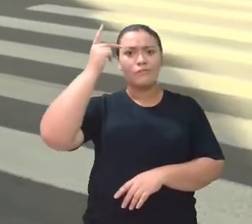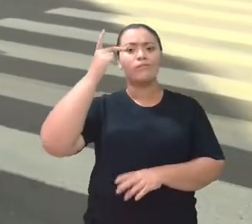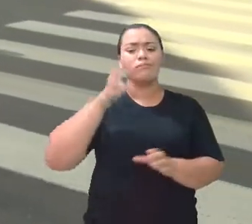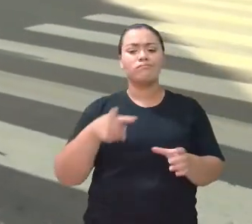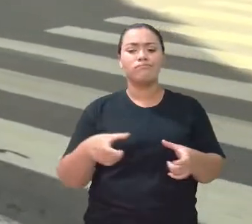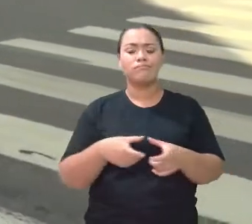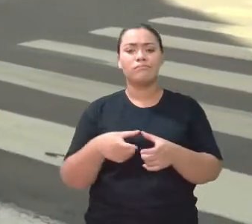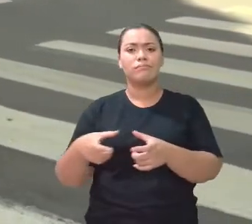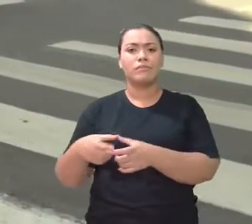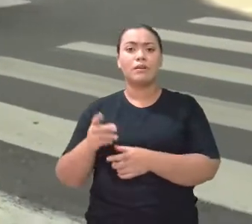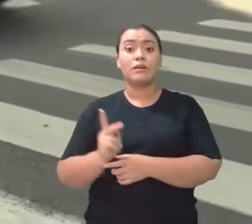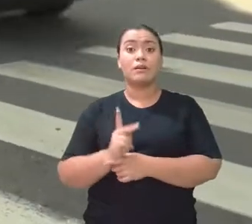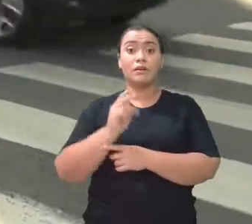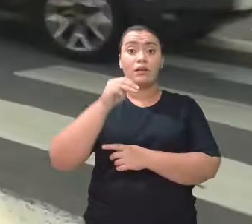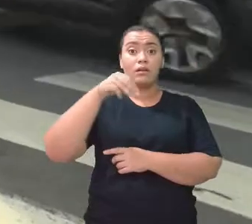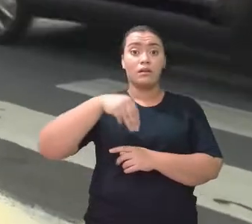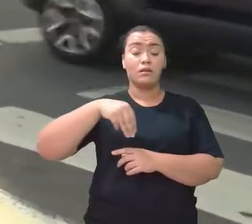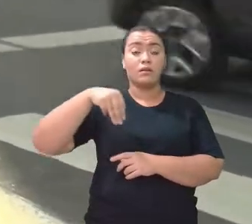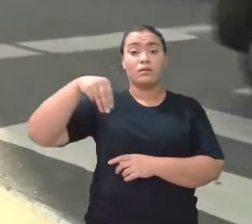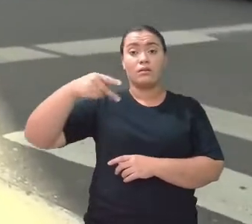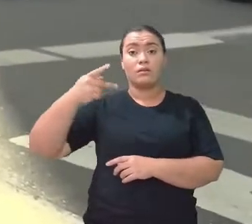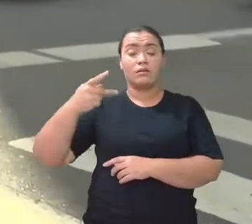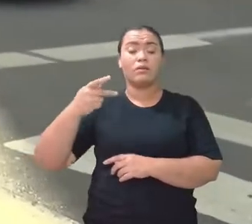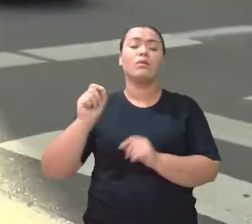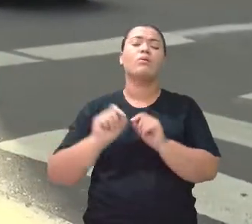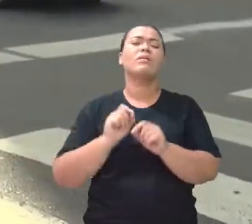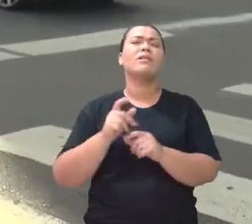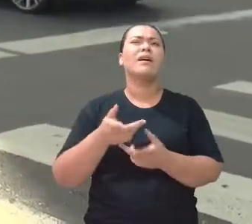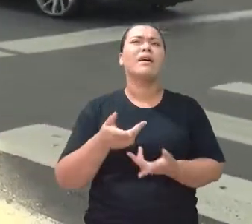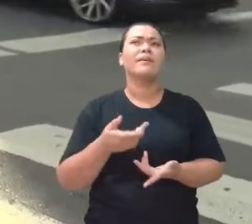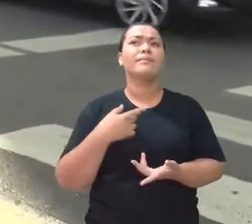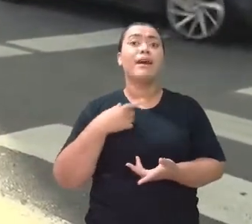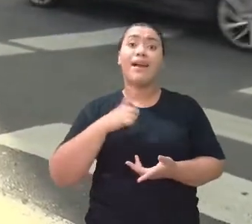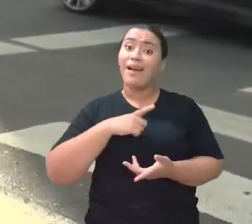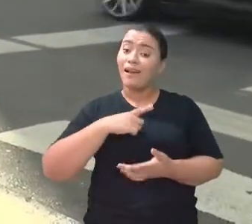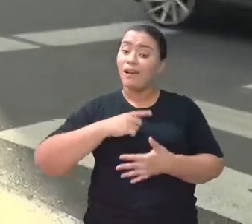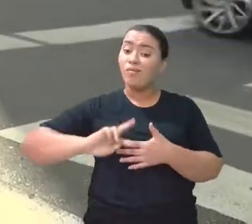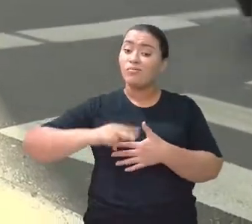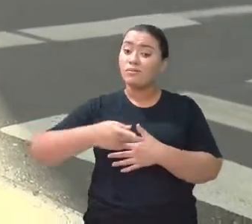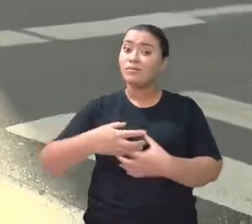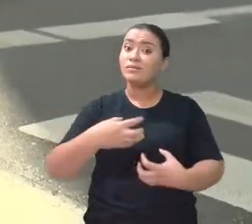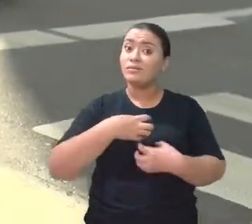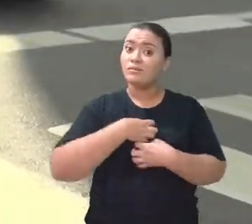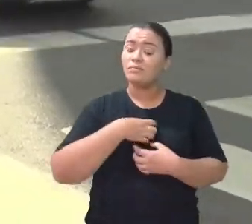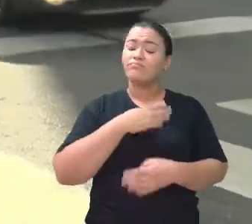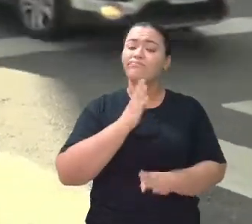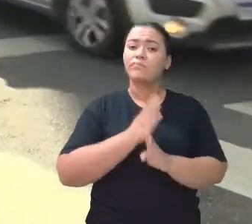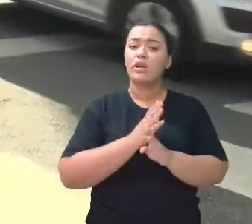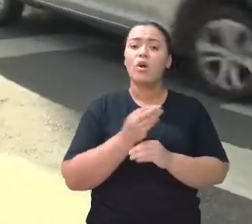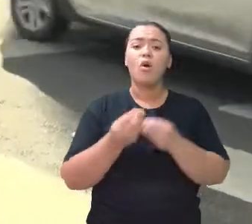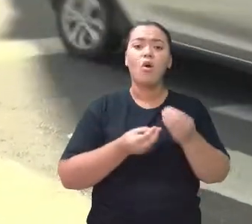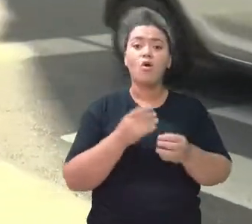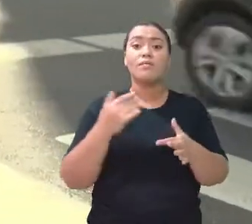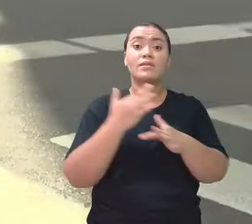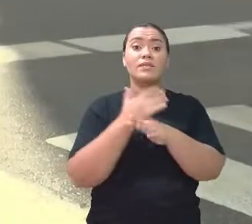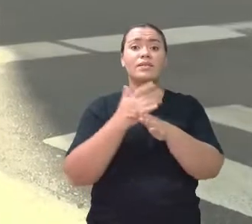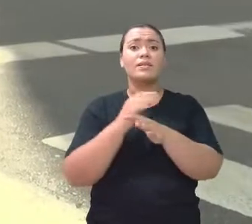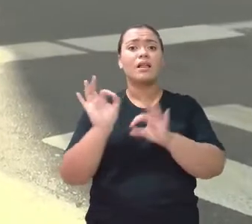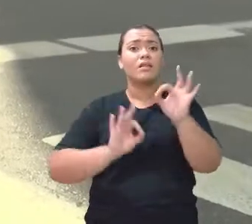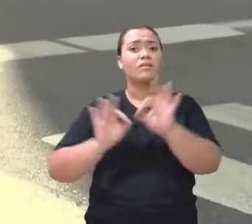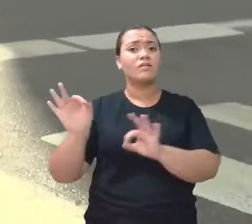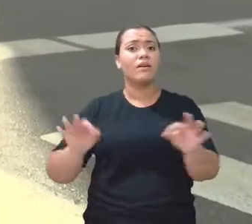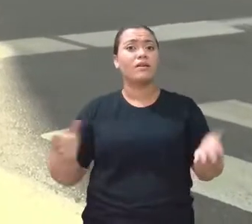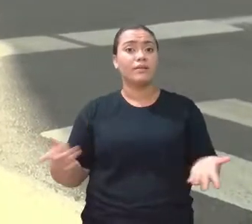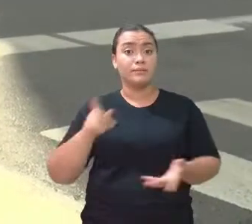vai acontecer? A gente vai ter consequências que vão ser sentidas diretamente em como a cidade se organiza. Por exemplo,